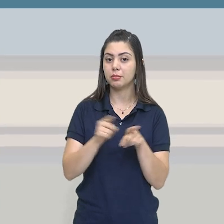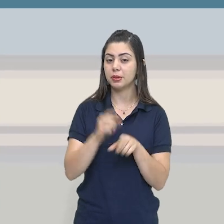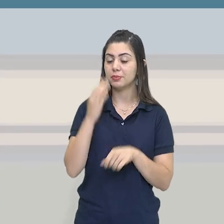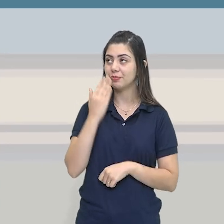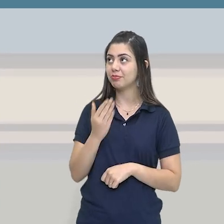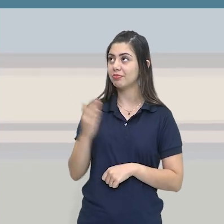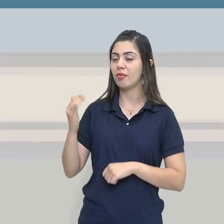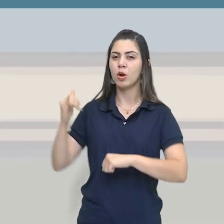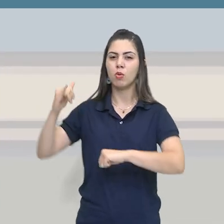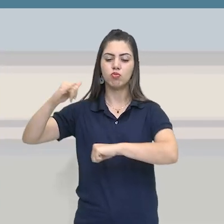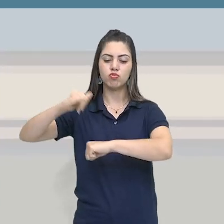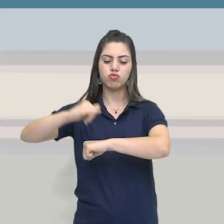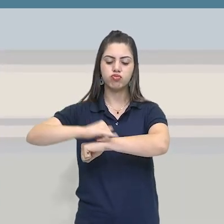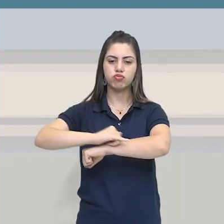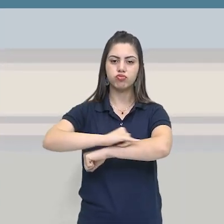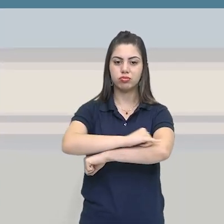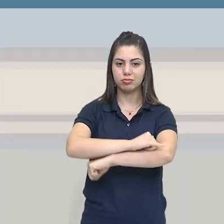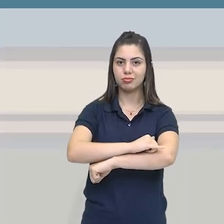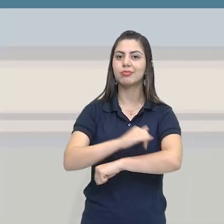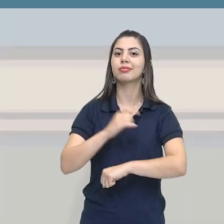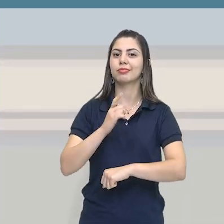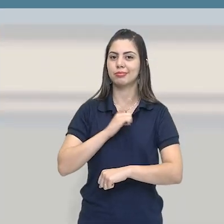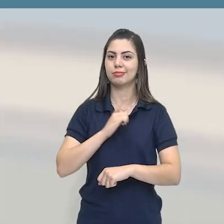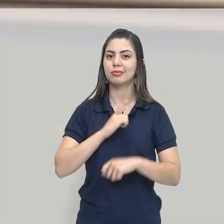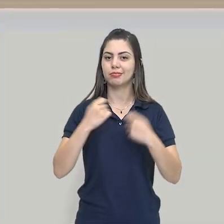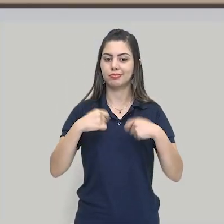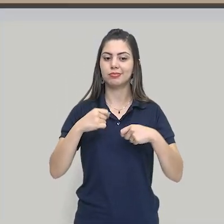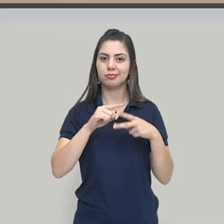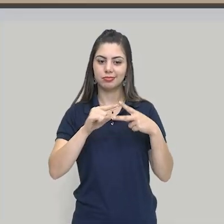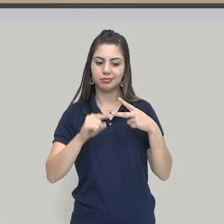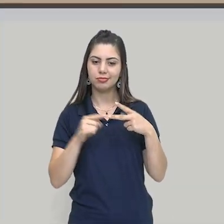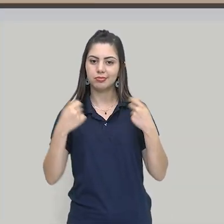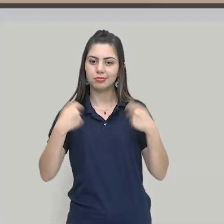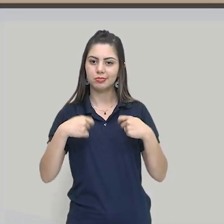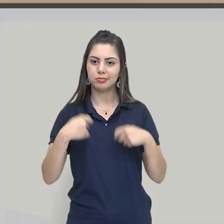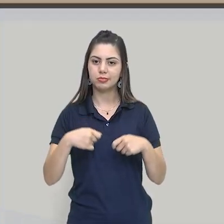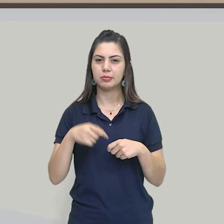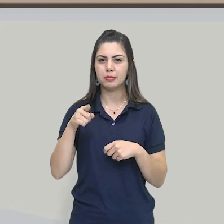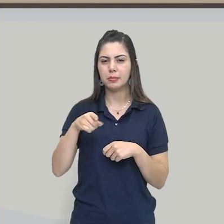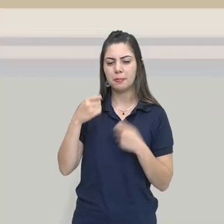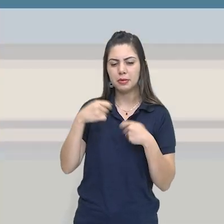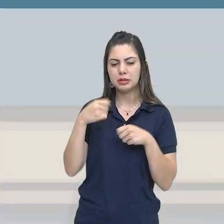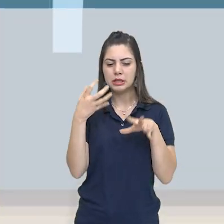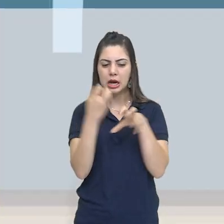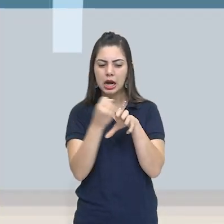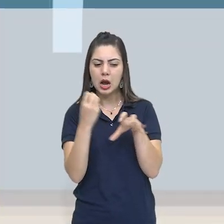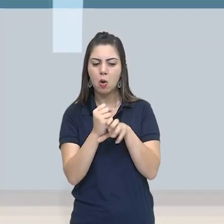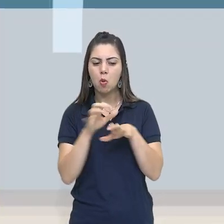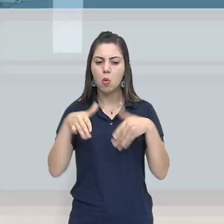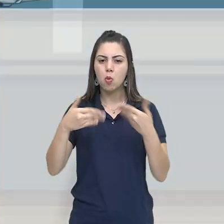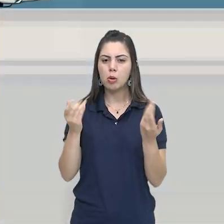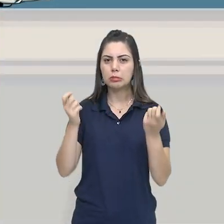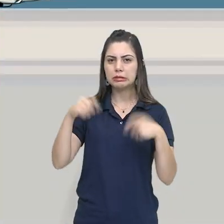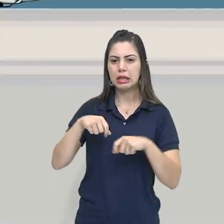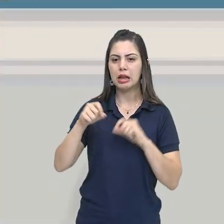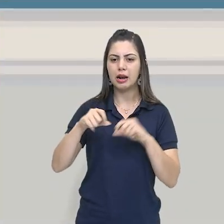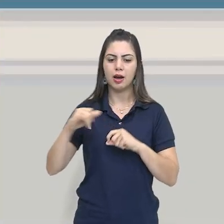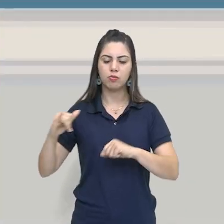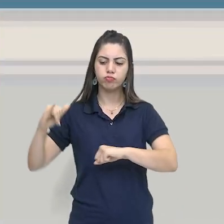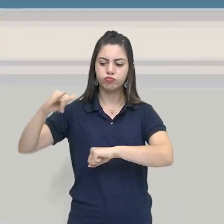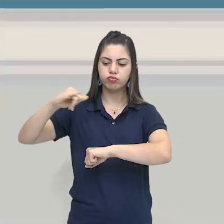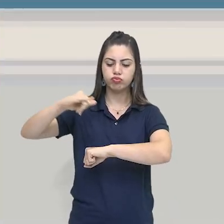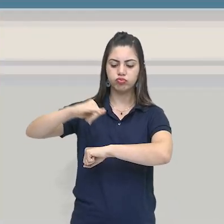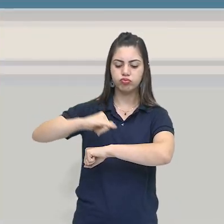de um avião também dependem de ângulos precisos. O piloto precisa calcular o ângulo ideal para que o avião toque a